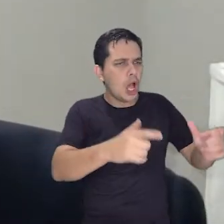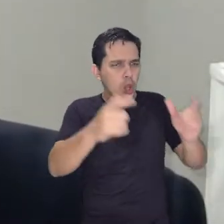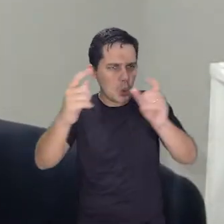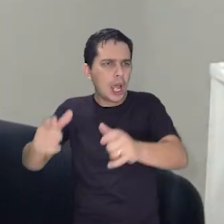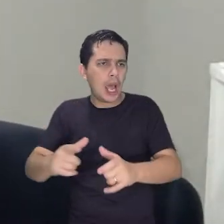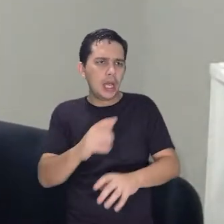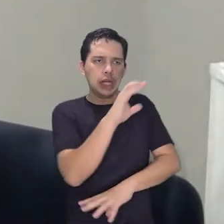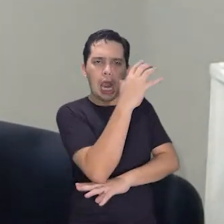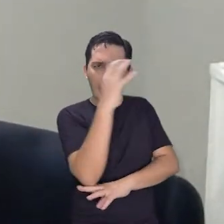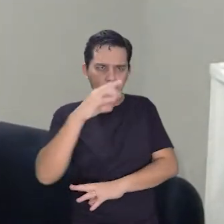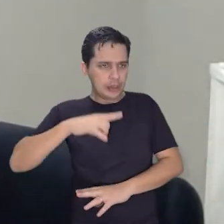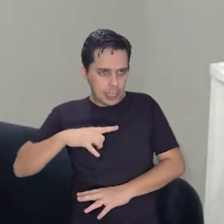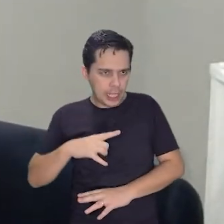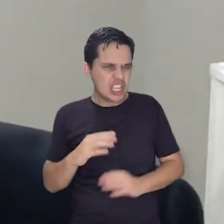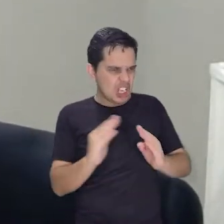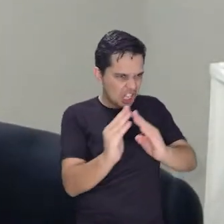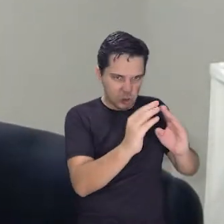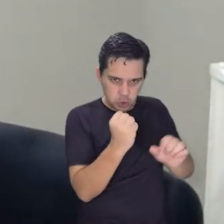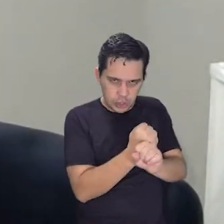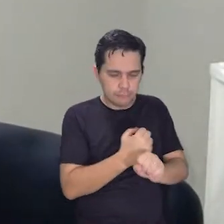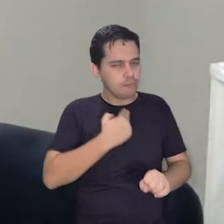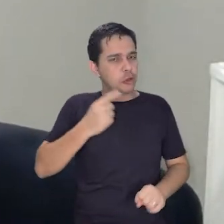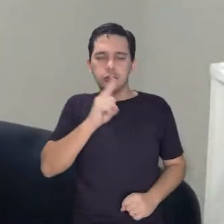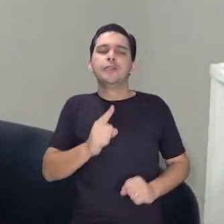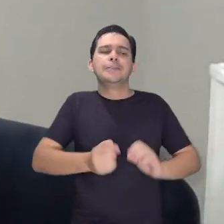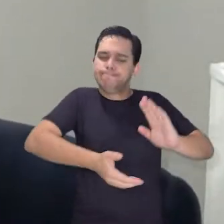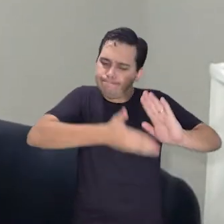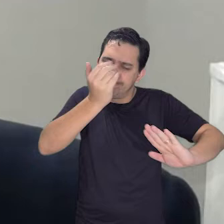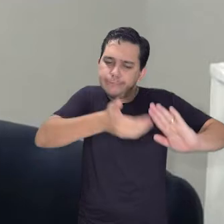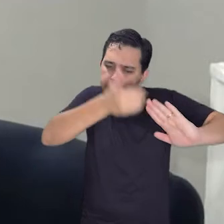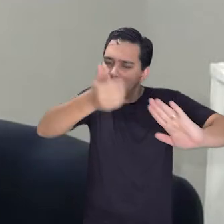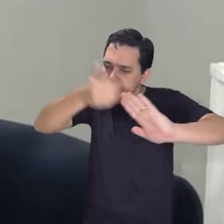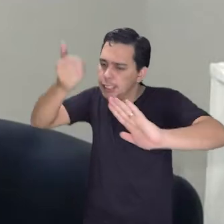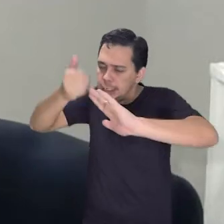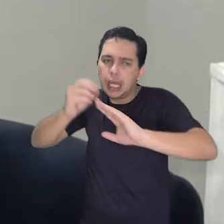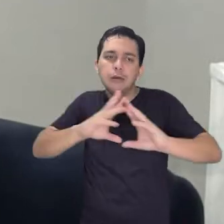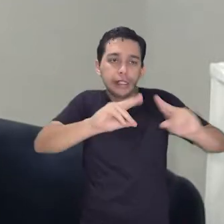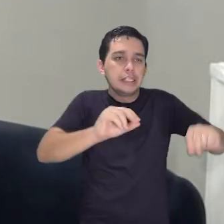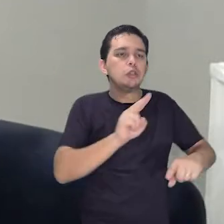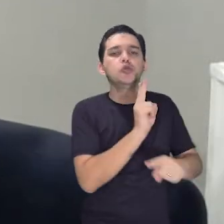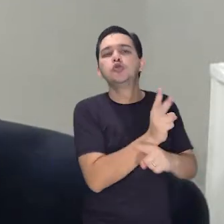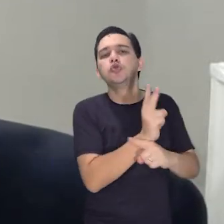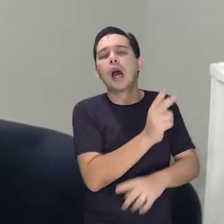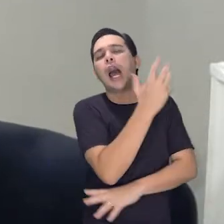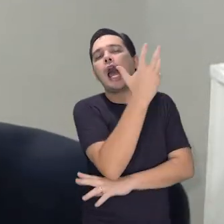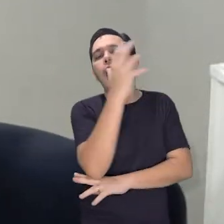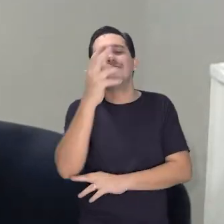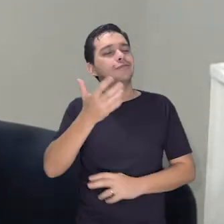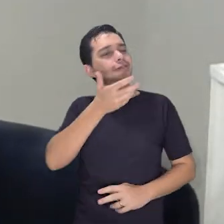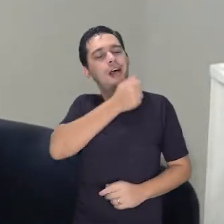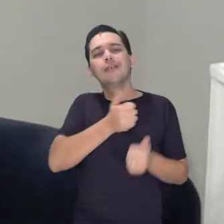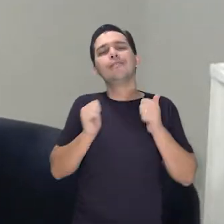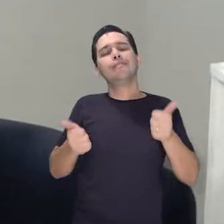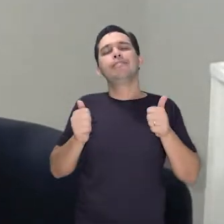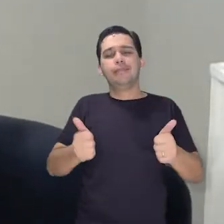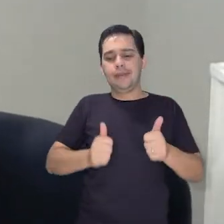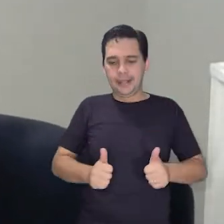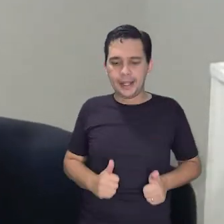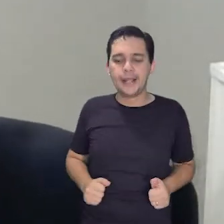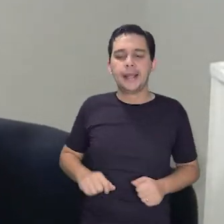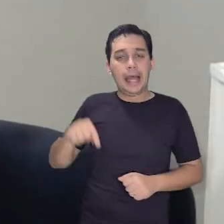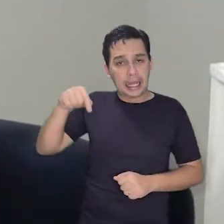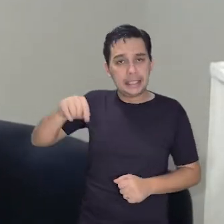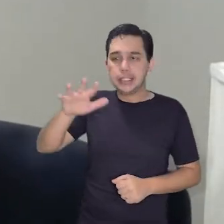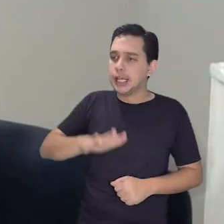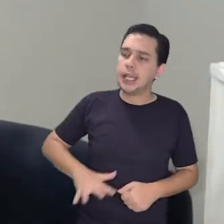desocupação, retomada dessas áreas e recuperação ambiental de todas as áreas degradadas que se encontram dentro de unidades de